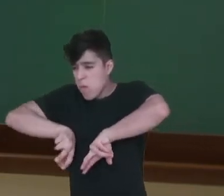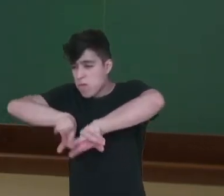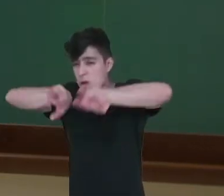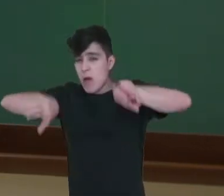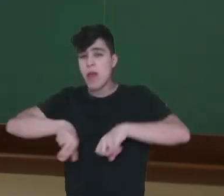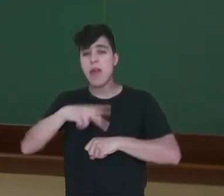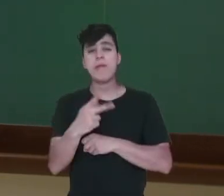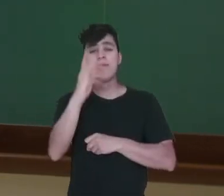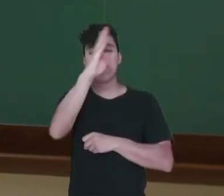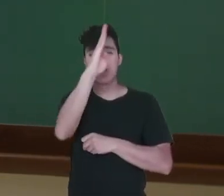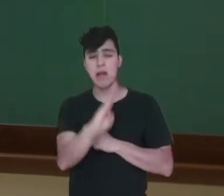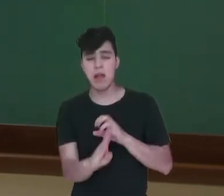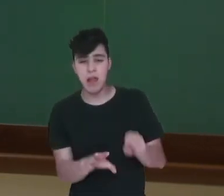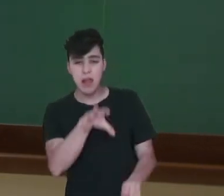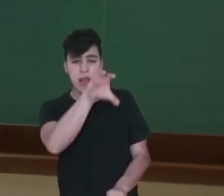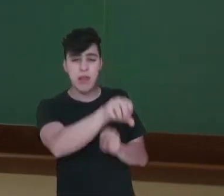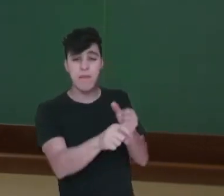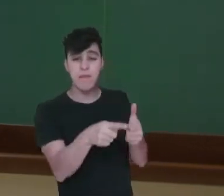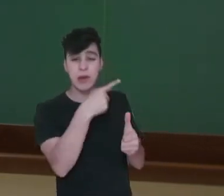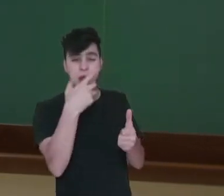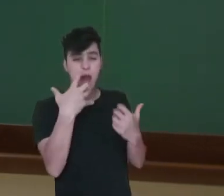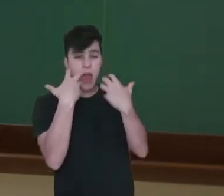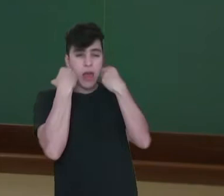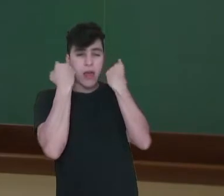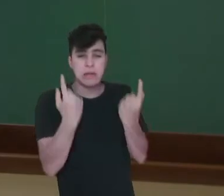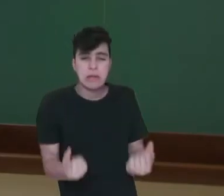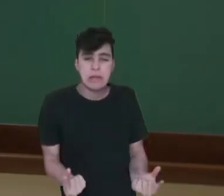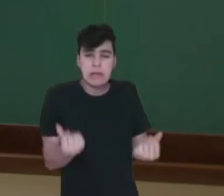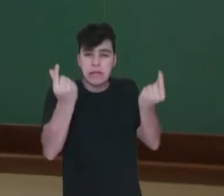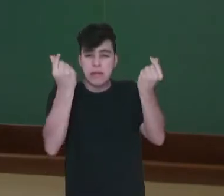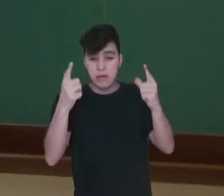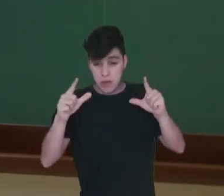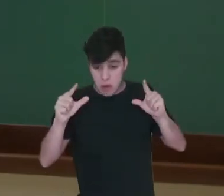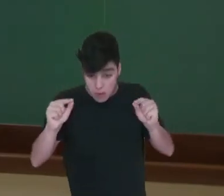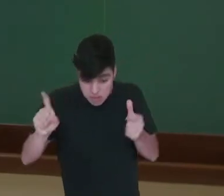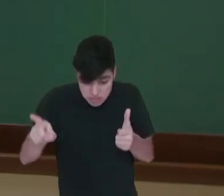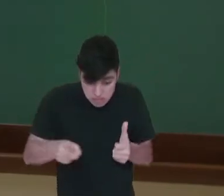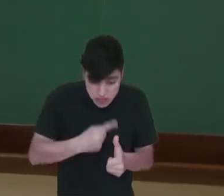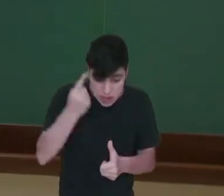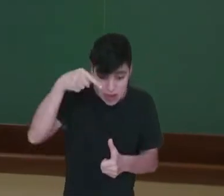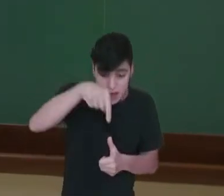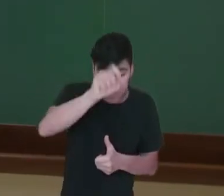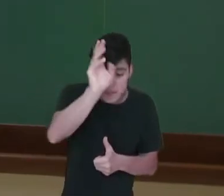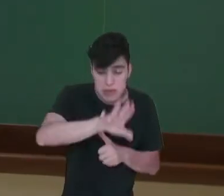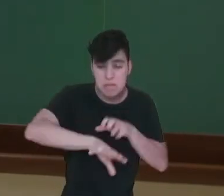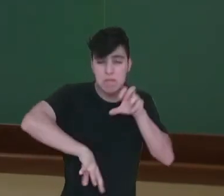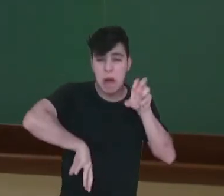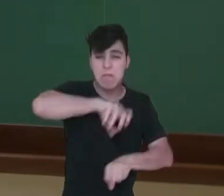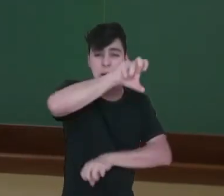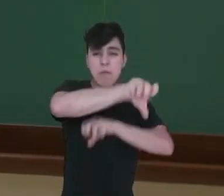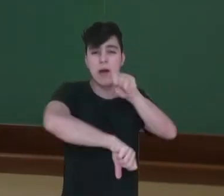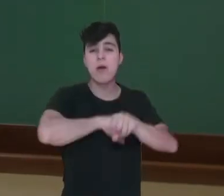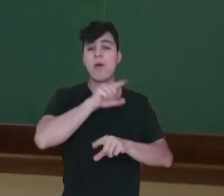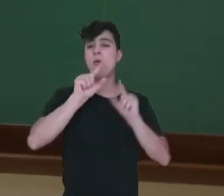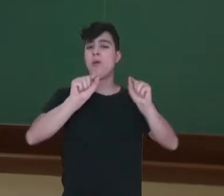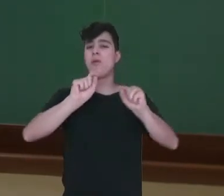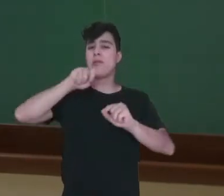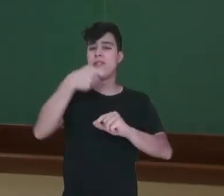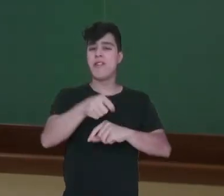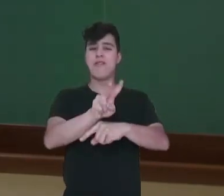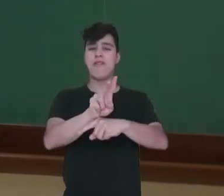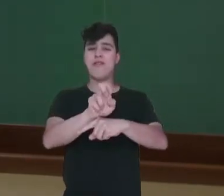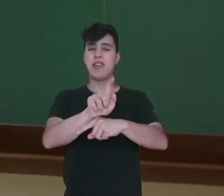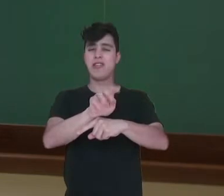Brasil foi a primeira fonte de riqueza. O que foi explorado primeiramente no território brasileiro? A vegetação,